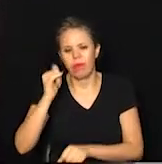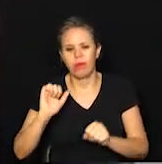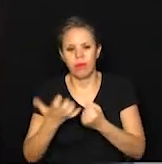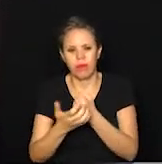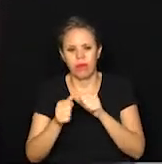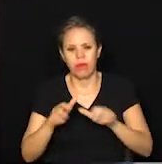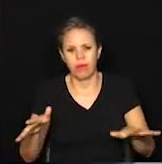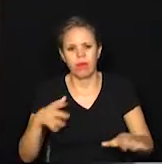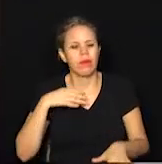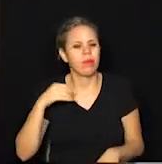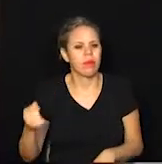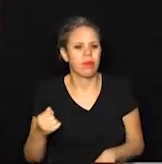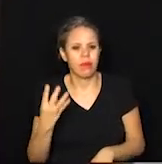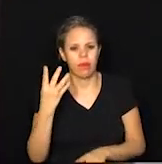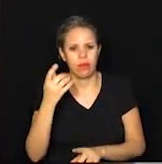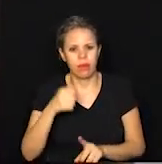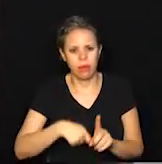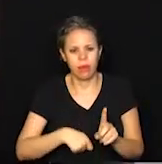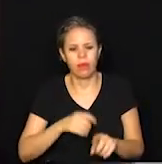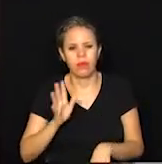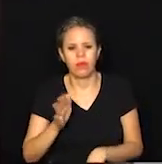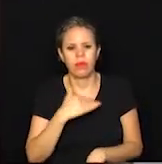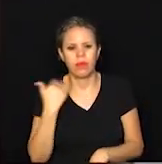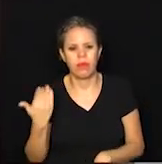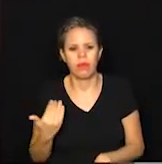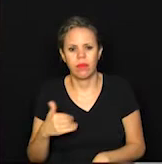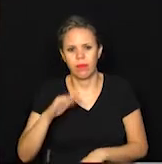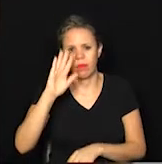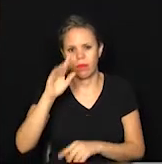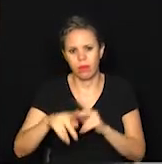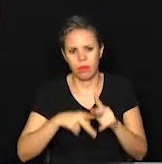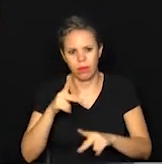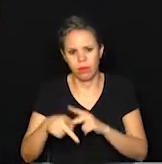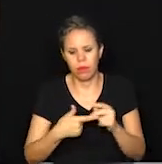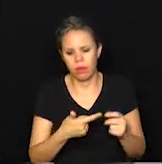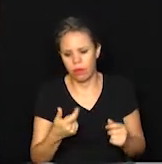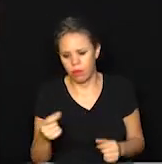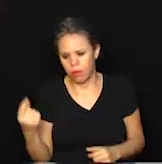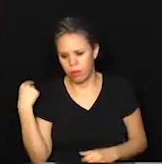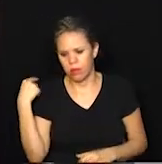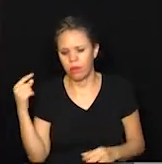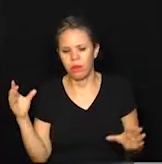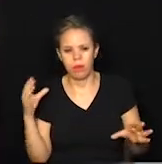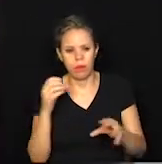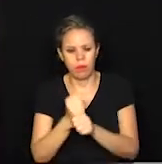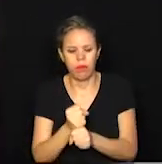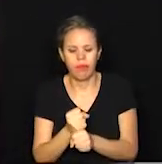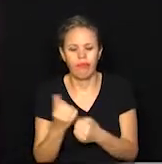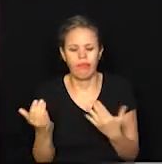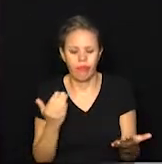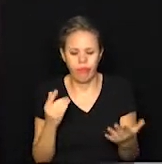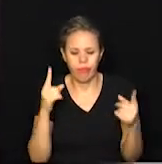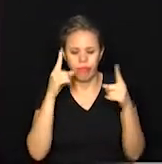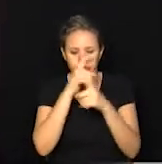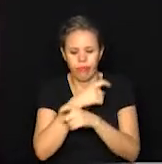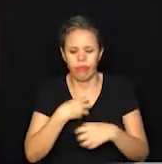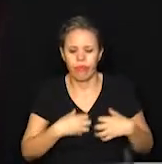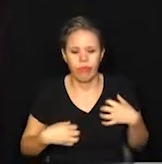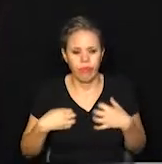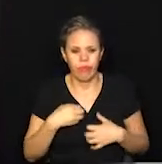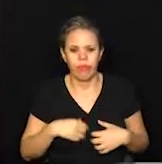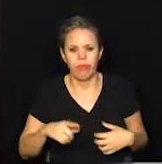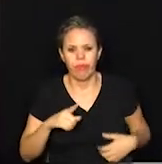em abril, 4 meses, já morreram mais pessoas do que 2020 inteira. Então, é uma situação dramática. Temos